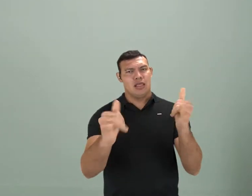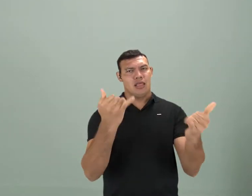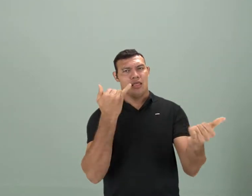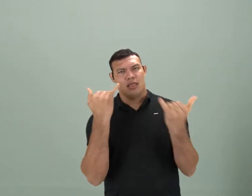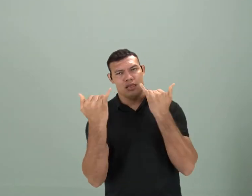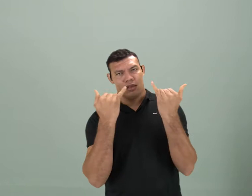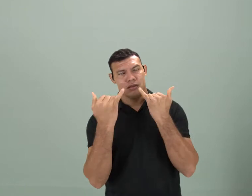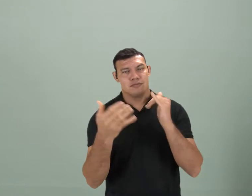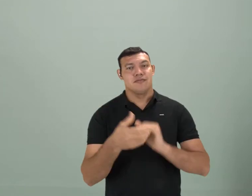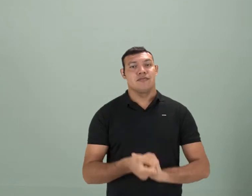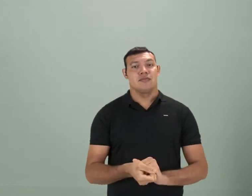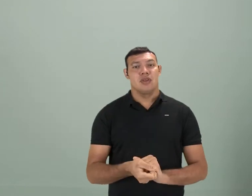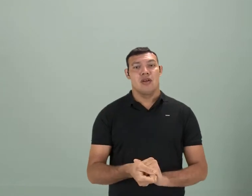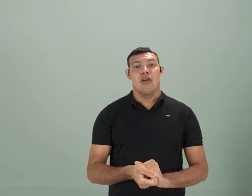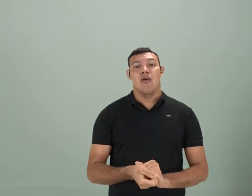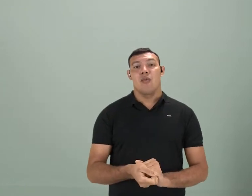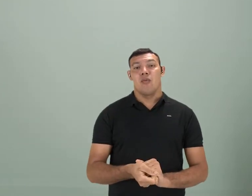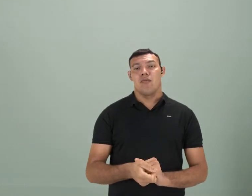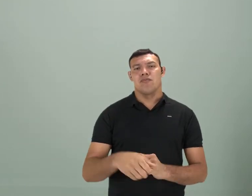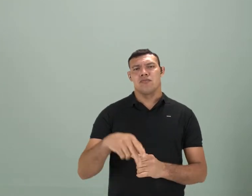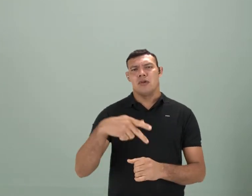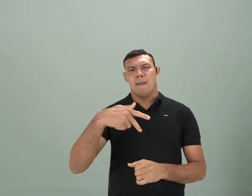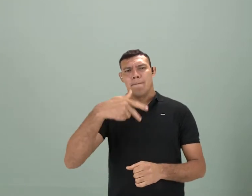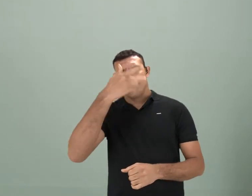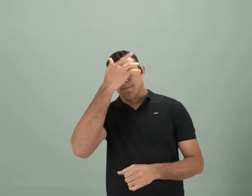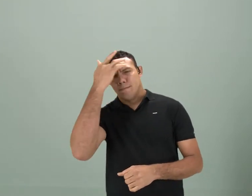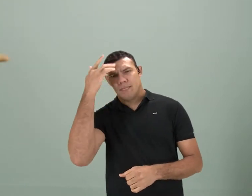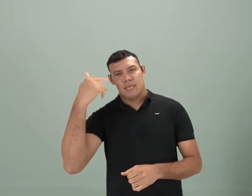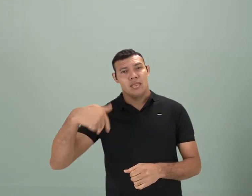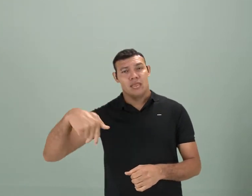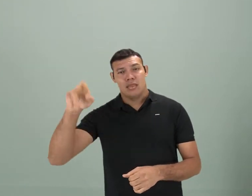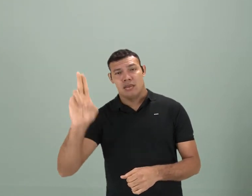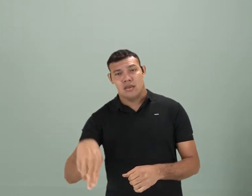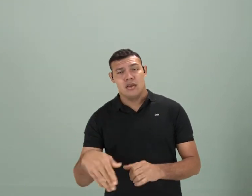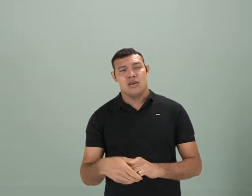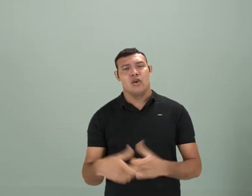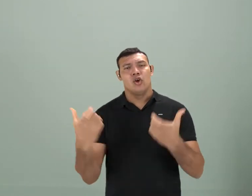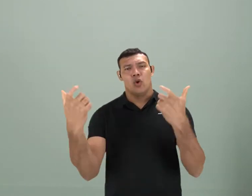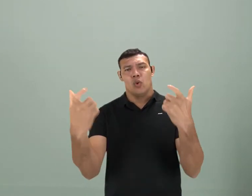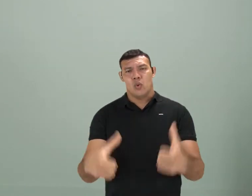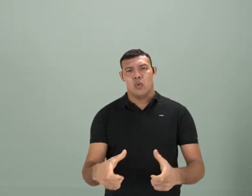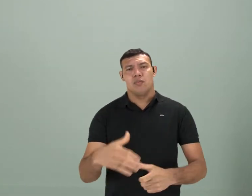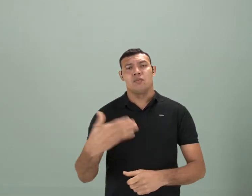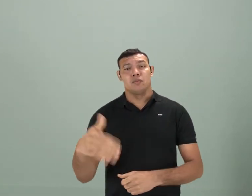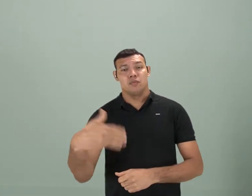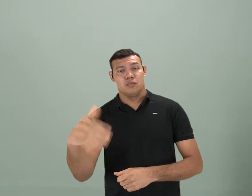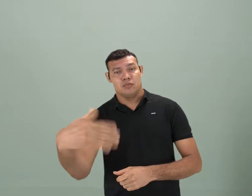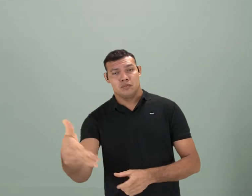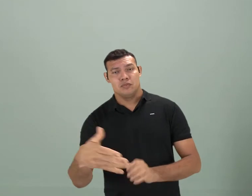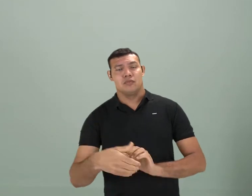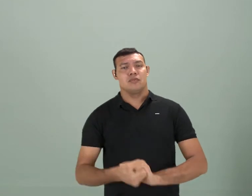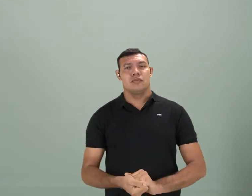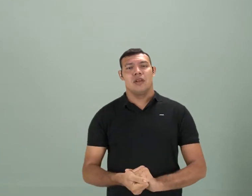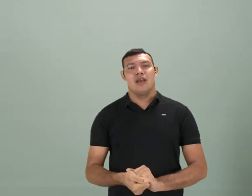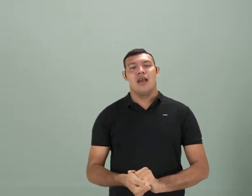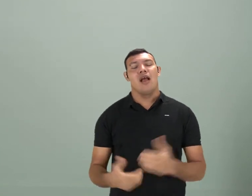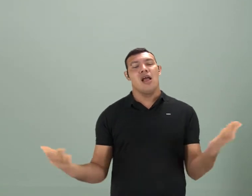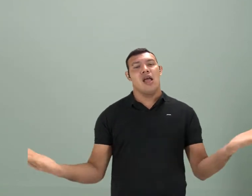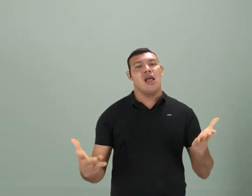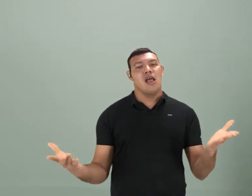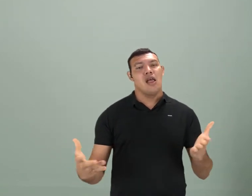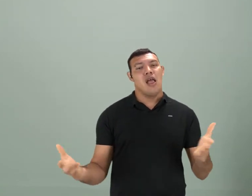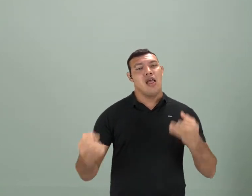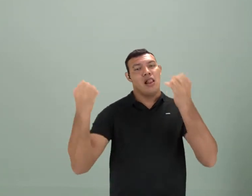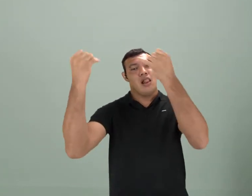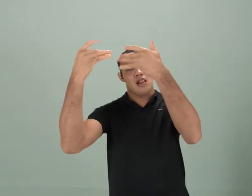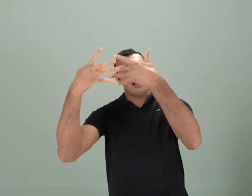quem, onde e quando, você já pode ter uma noção do que a gente vai falar, não é? Então, nós vamos falar sobre o